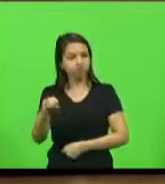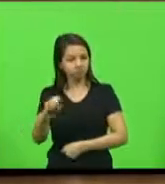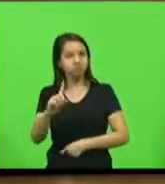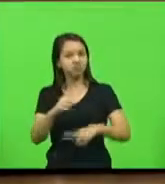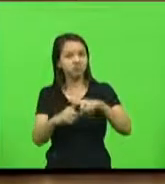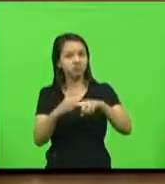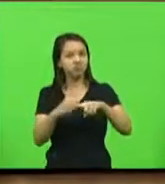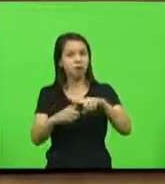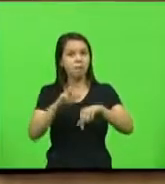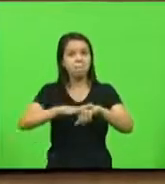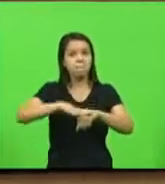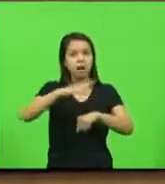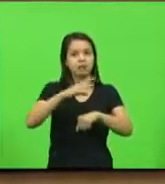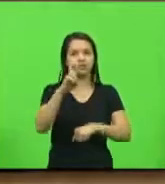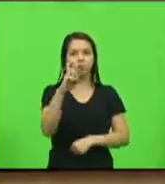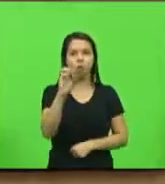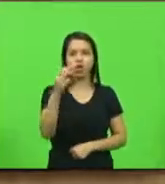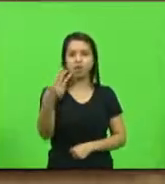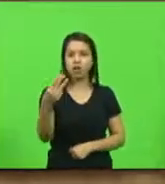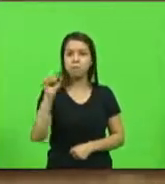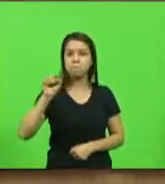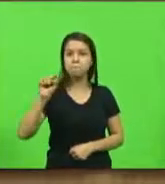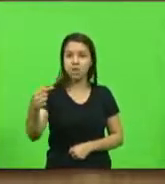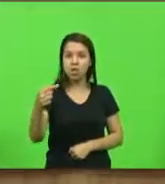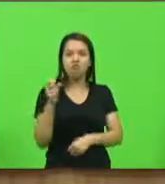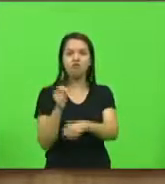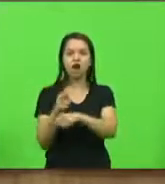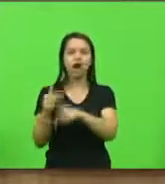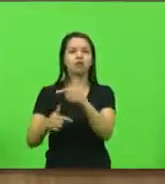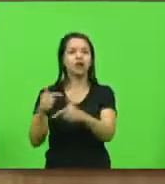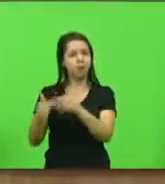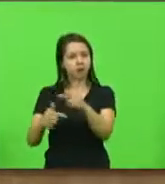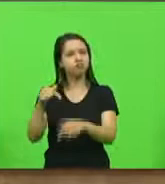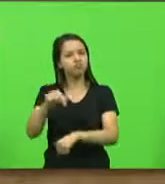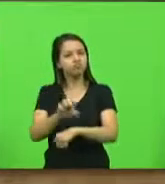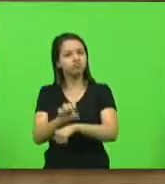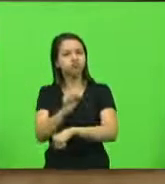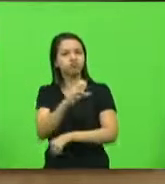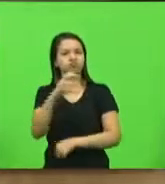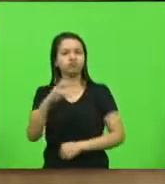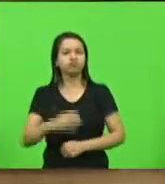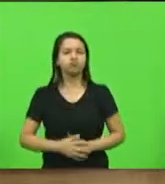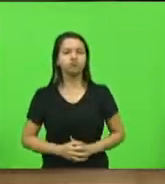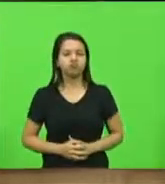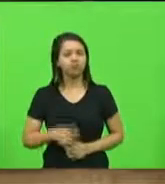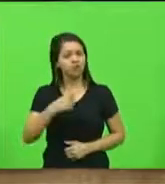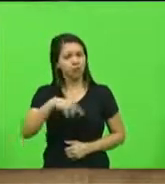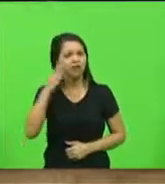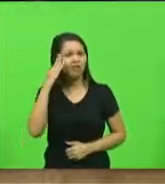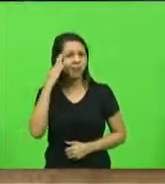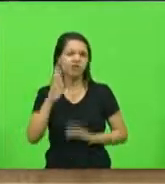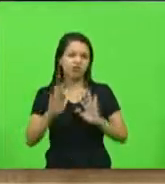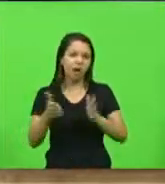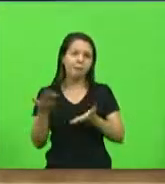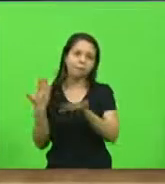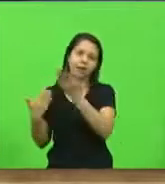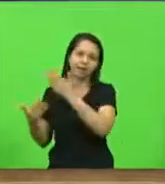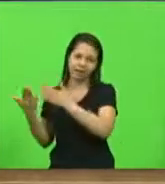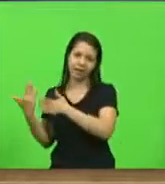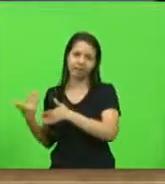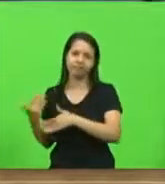de 53 mil vagas. Mas sabemos que essas são conquistas do passado. Por isso,